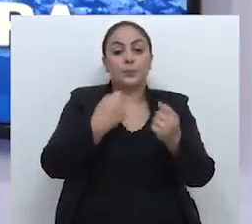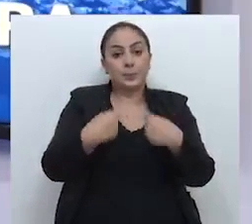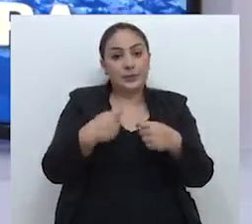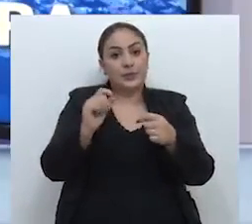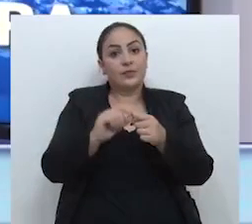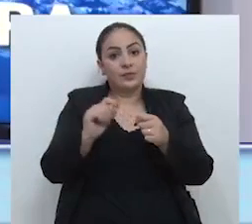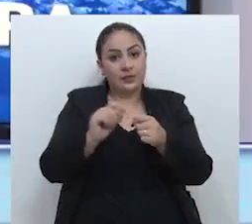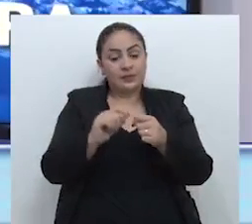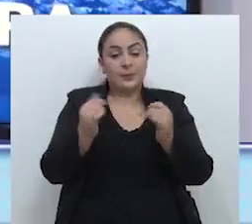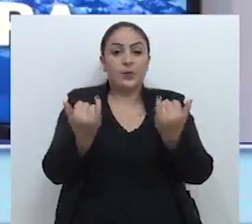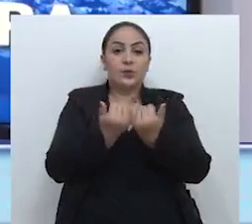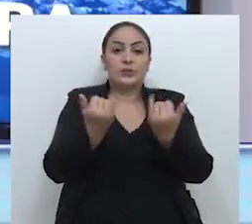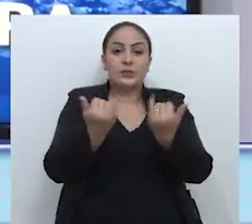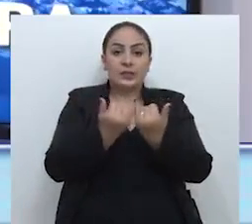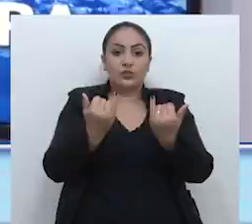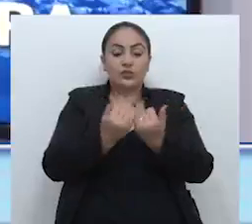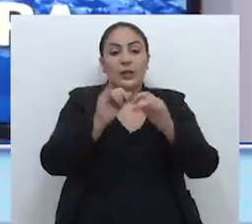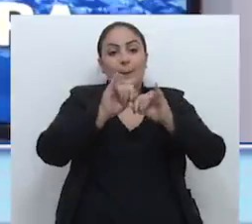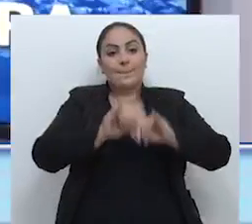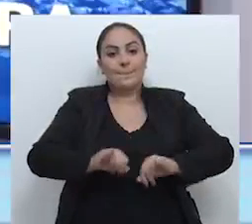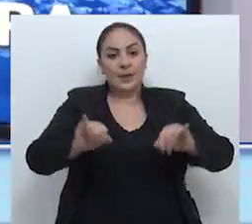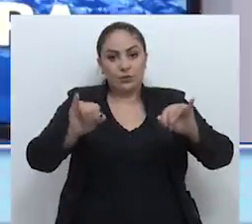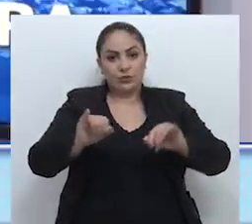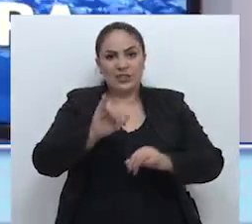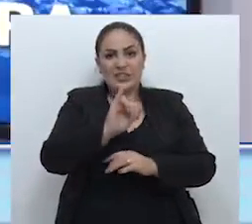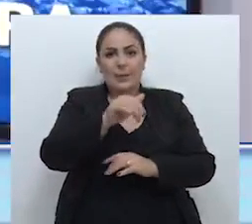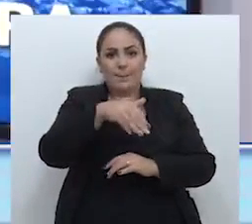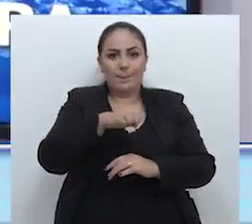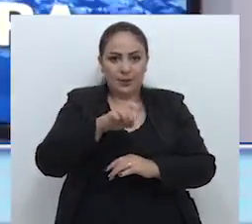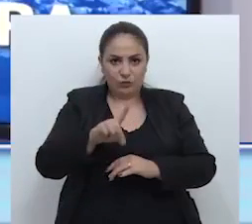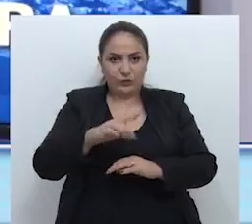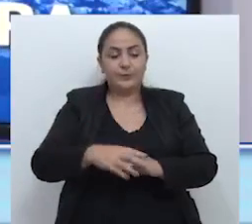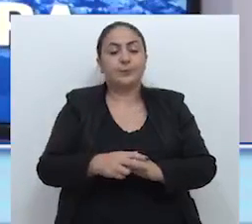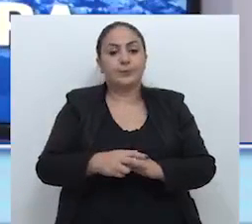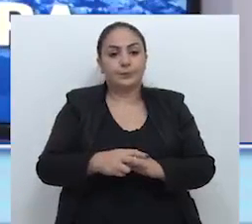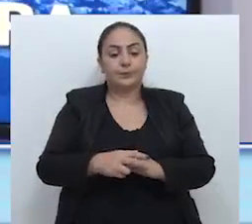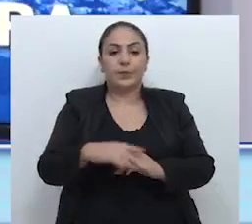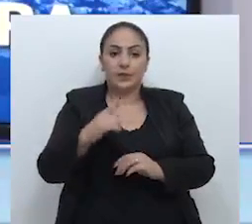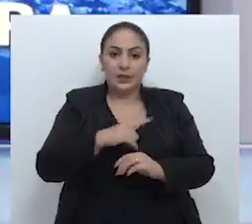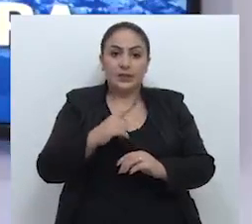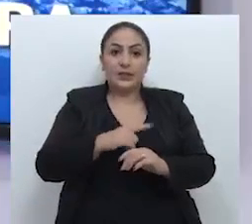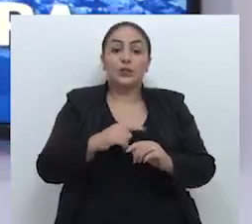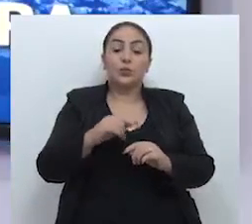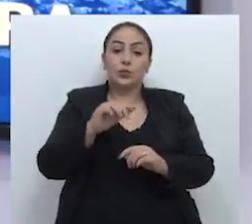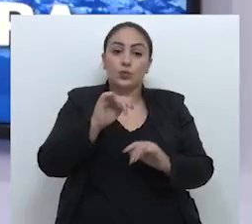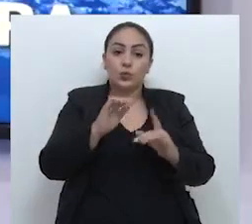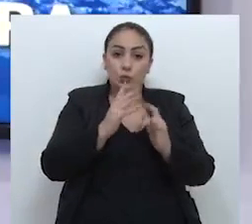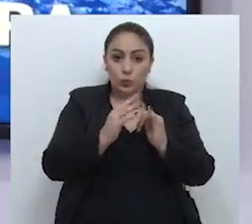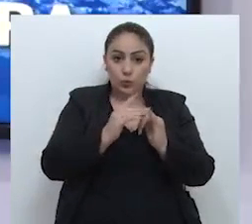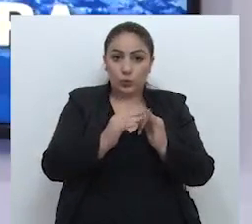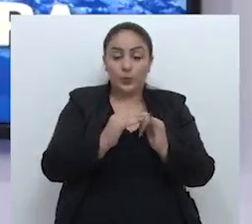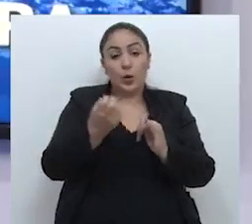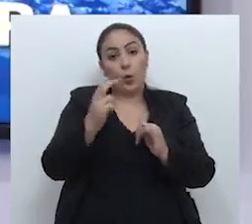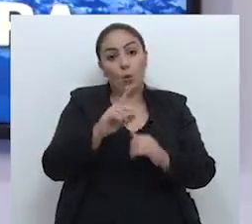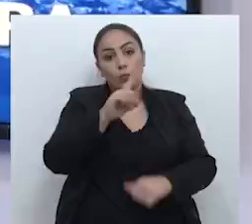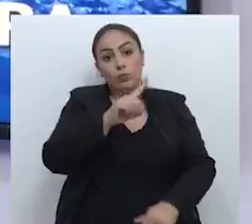inscrição deve ser feita pelo site da IMED. A transmissão será pelo YouTube